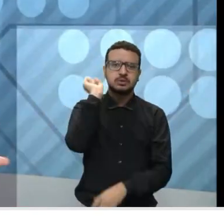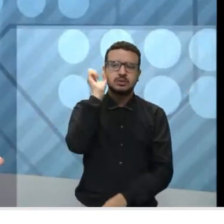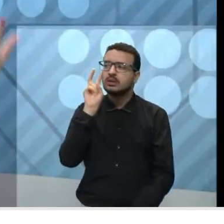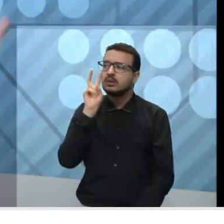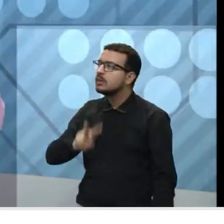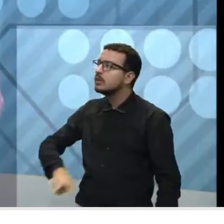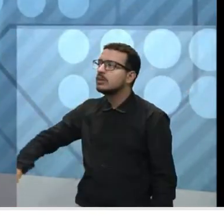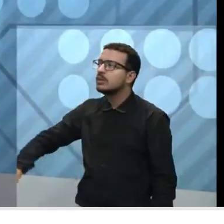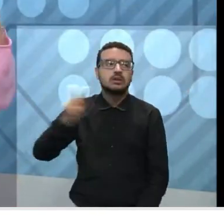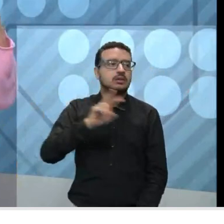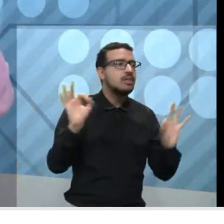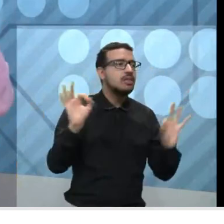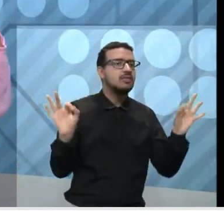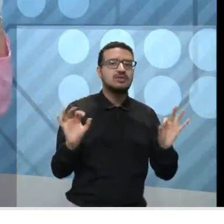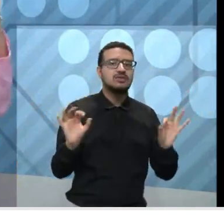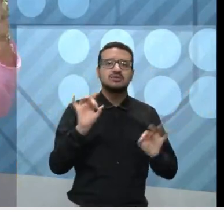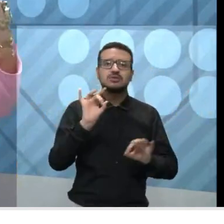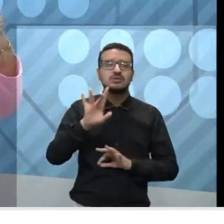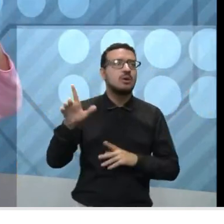que ele precisa. Então,